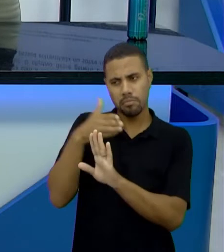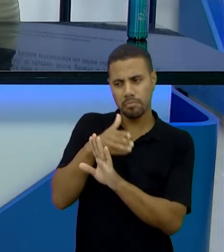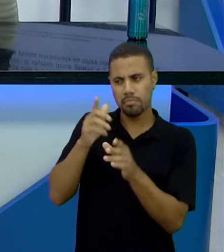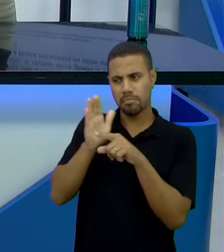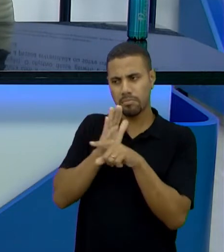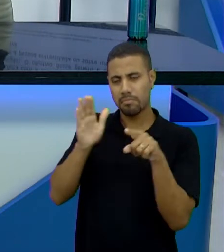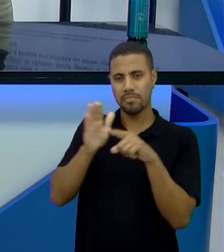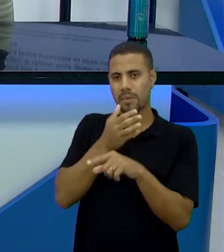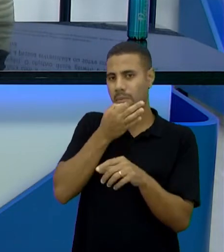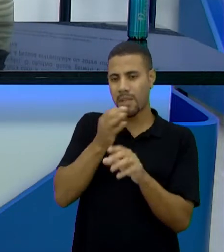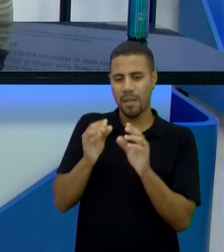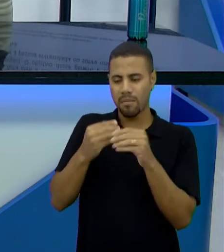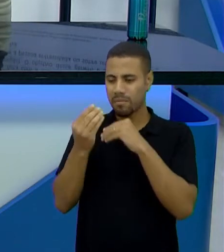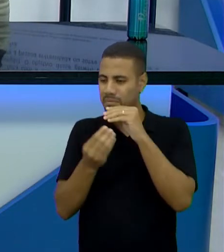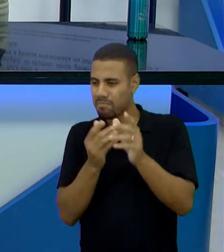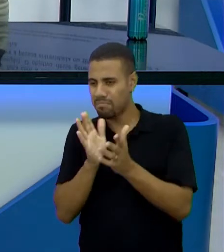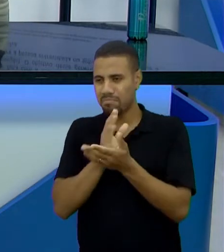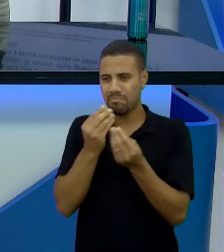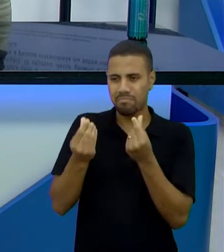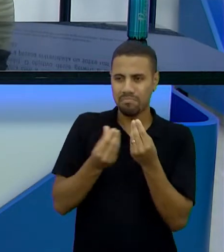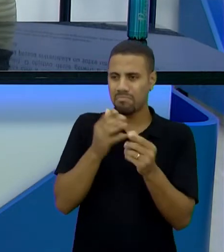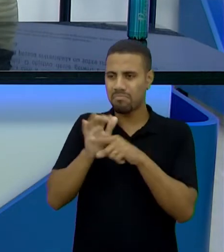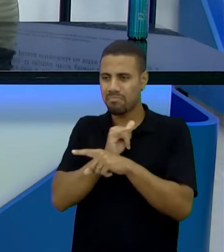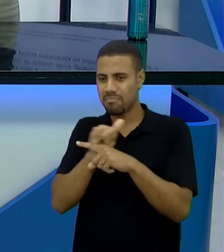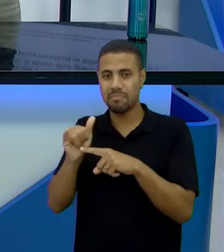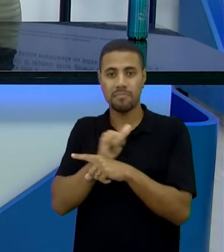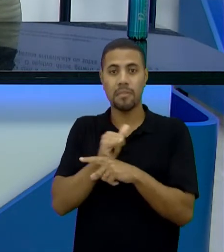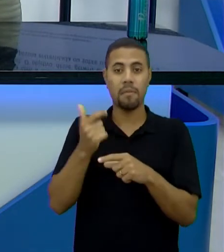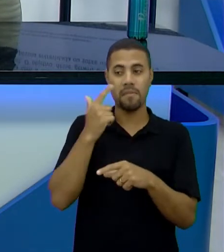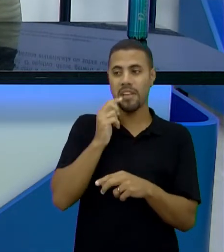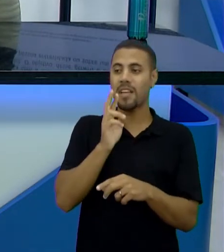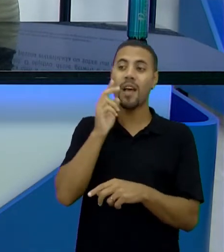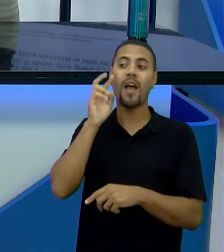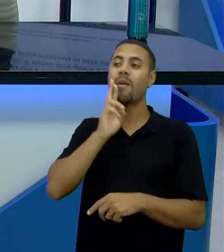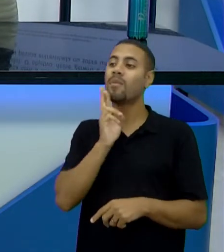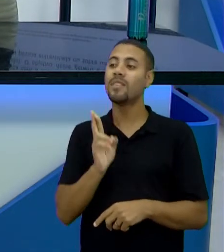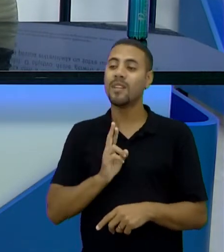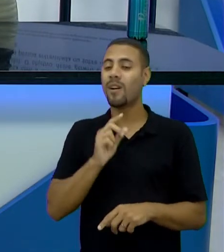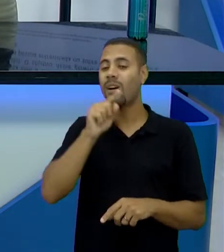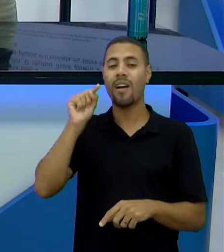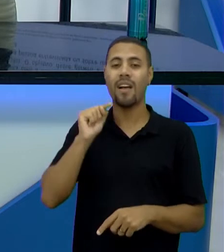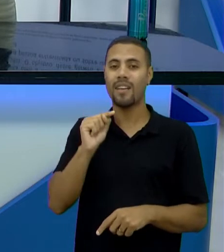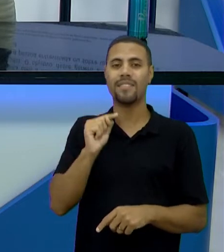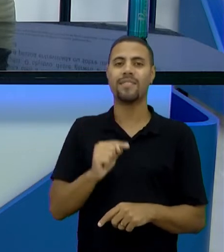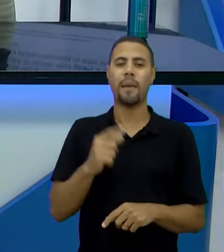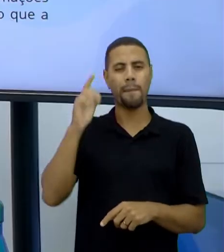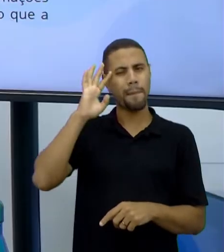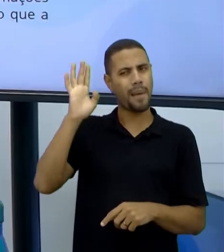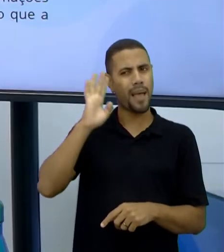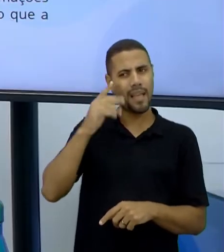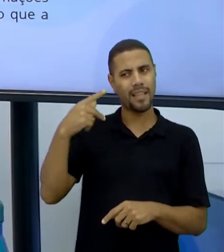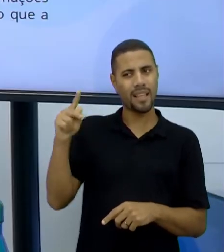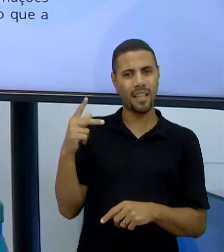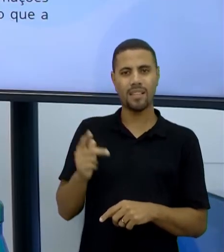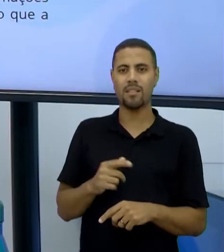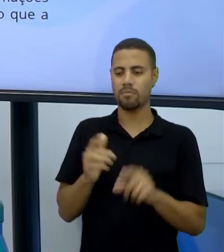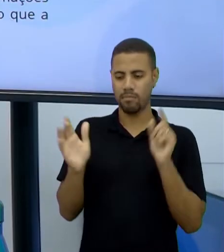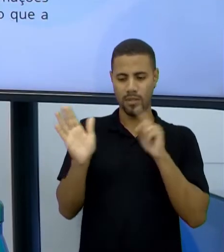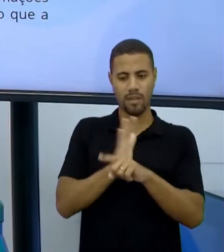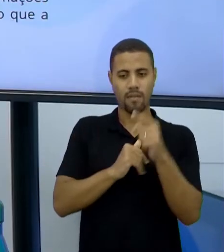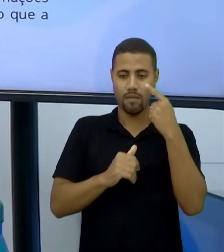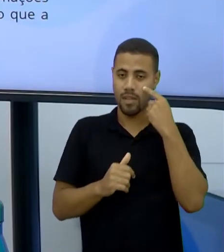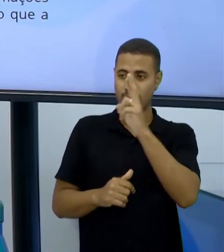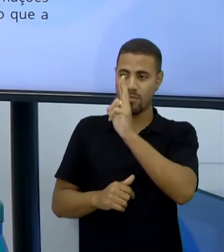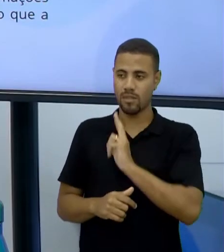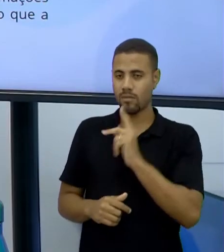para colocar ali o entrevistado, né? Vamos ver o que ele vai responder, então. Já que ele pensa dessa forma, vou fazer essa pergunta aqui para ver